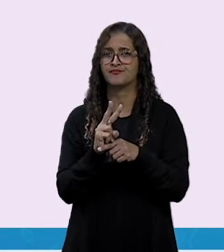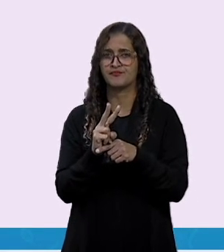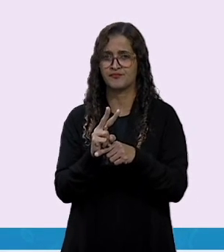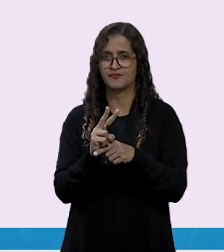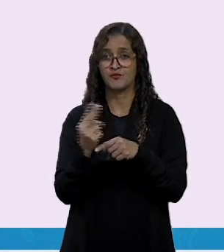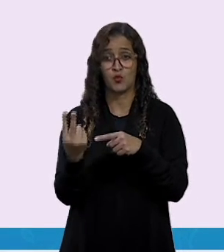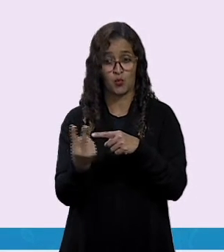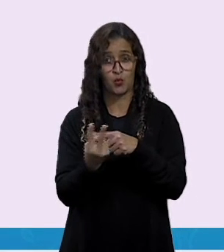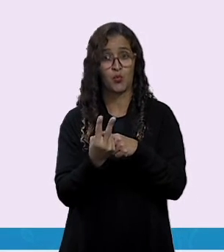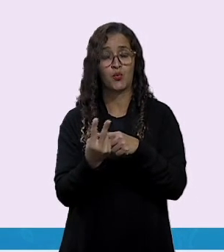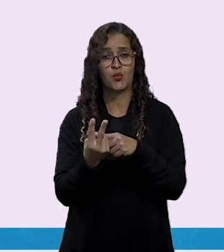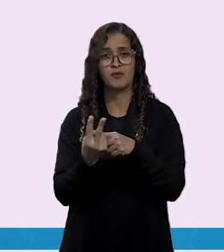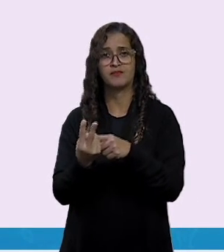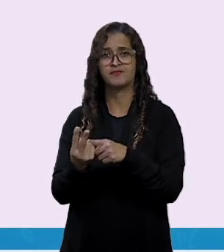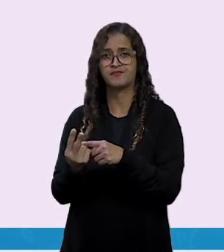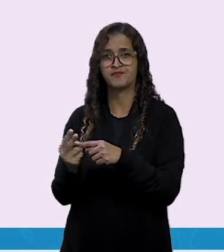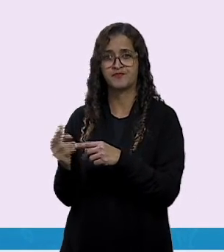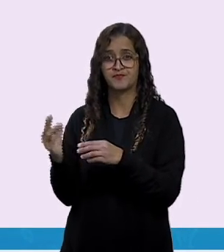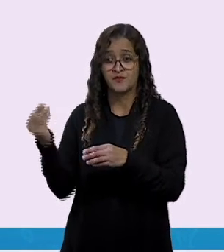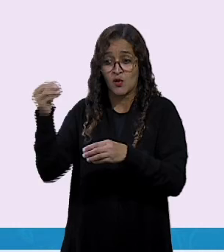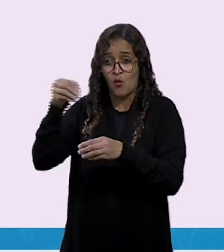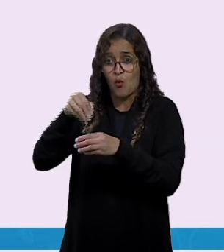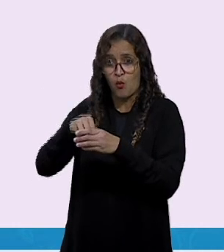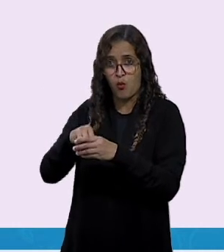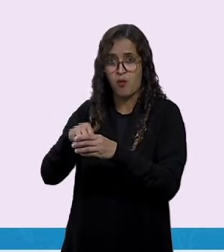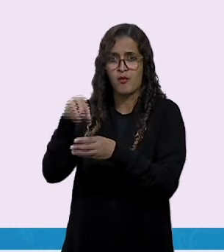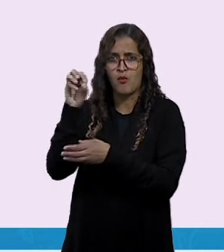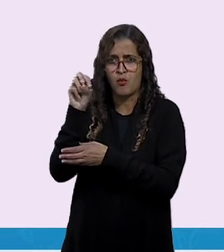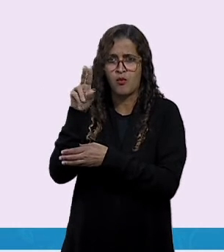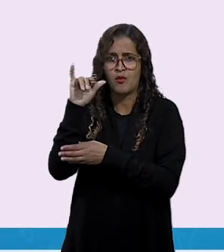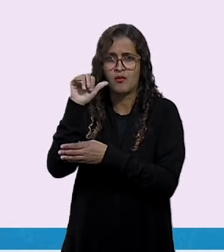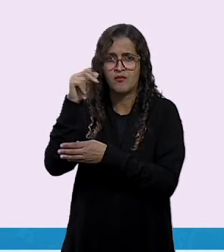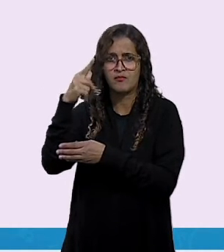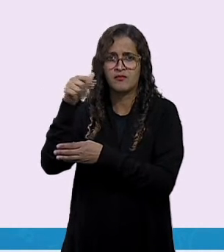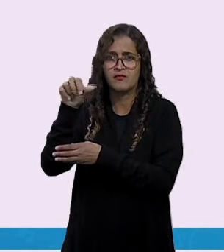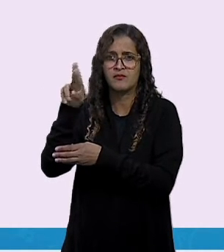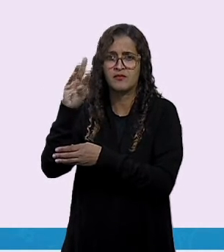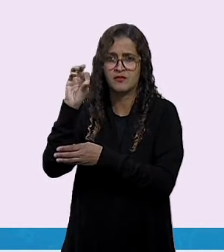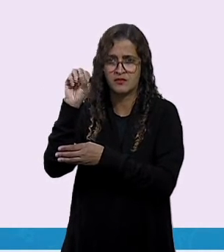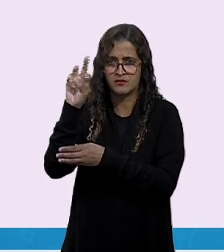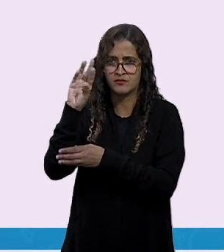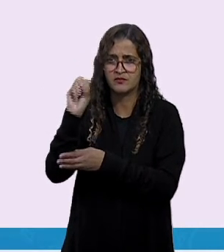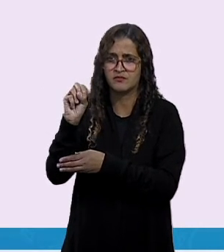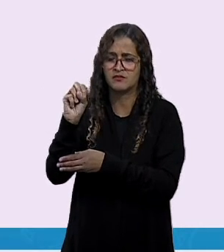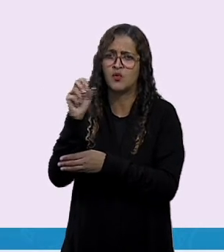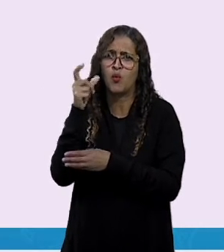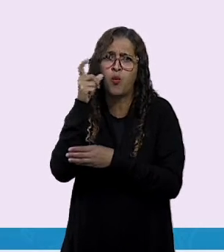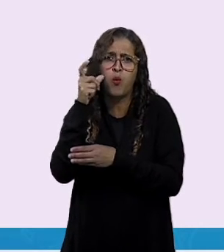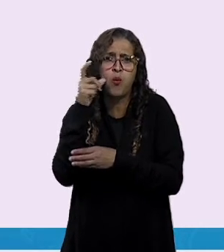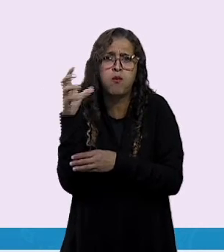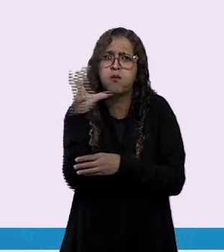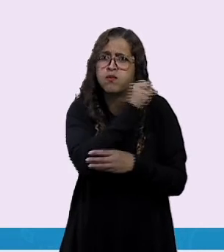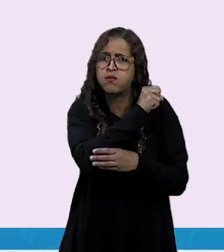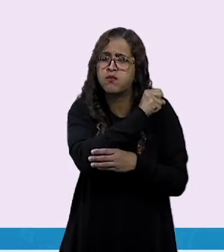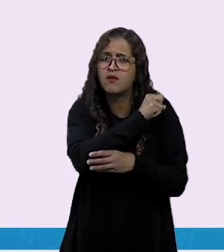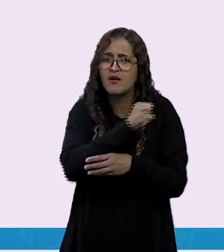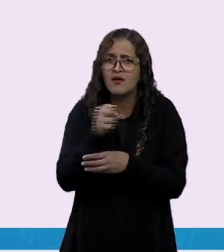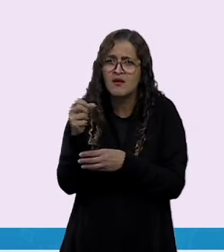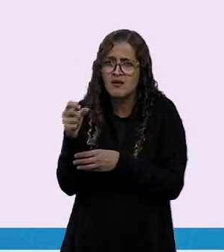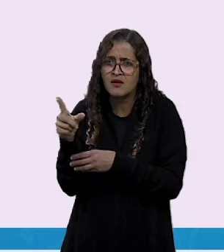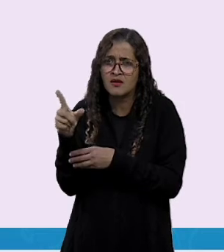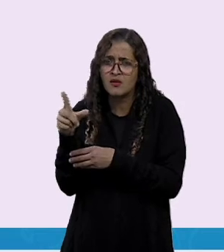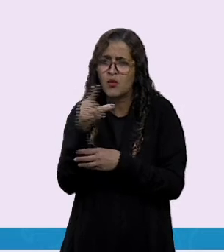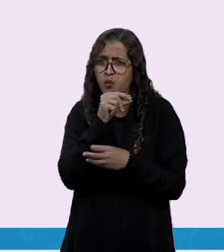de incubação, né? Que são os animais ovíparos. Olha, que interessante. Muito rápido, a codorna,